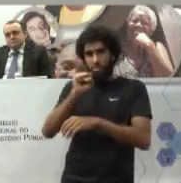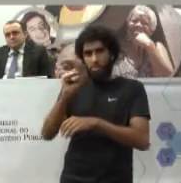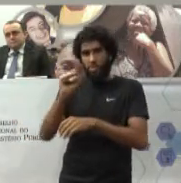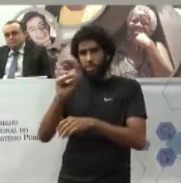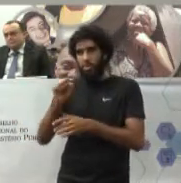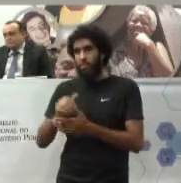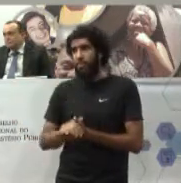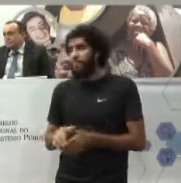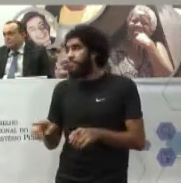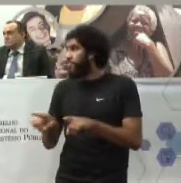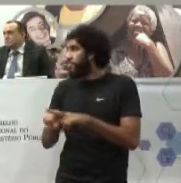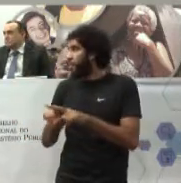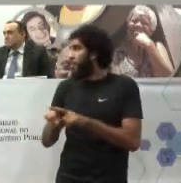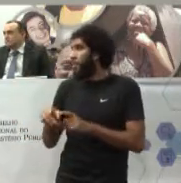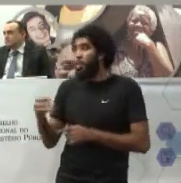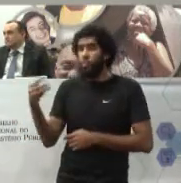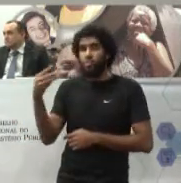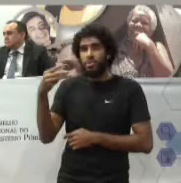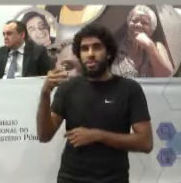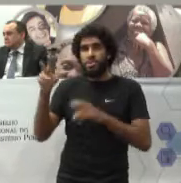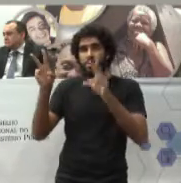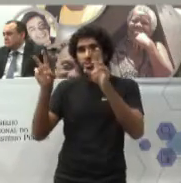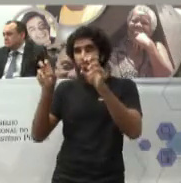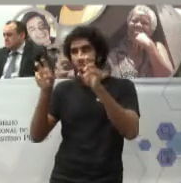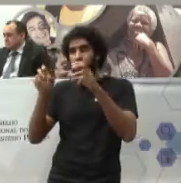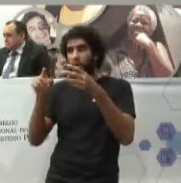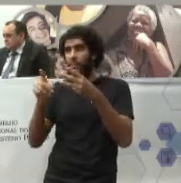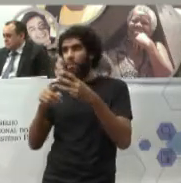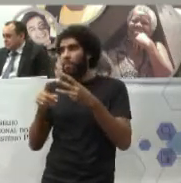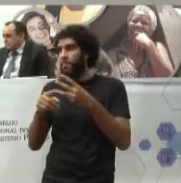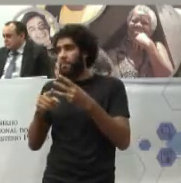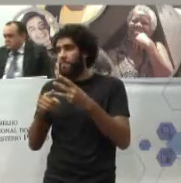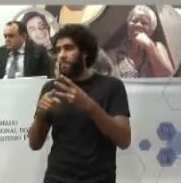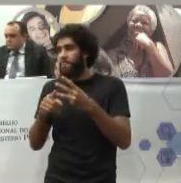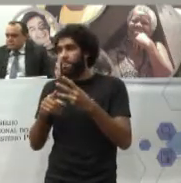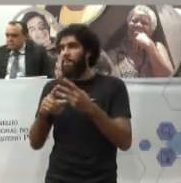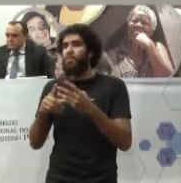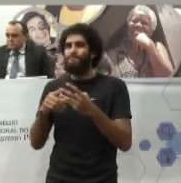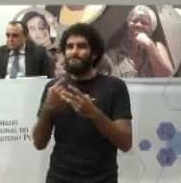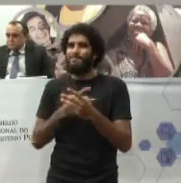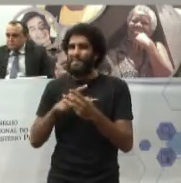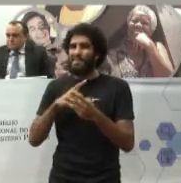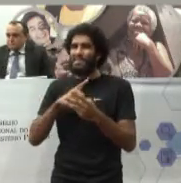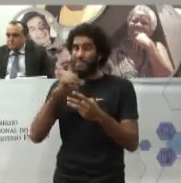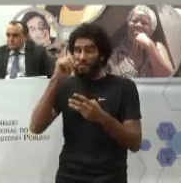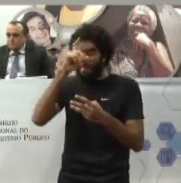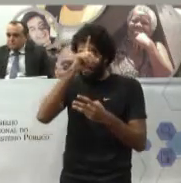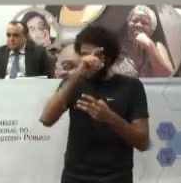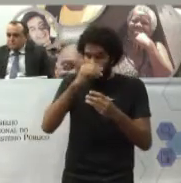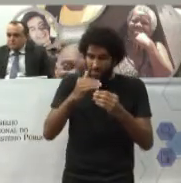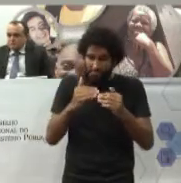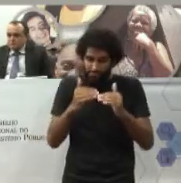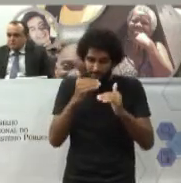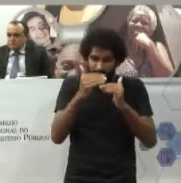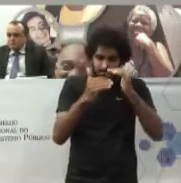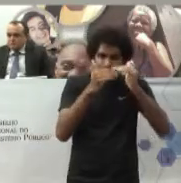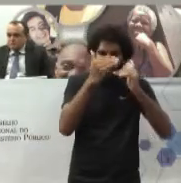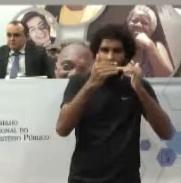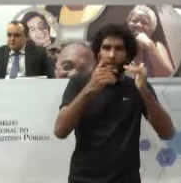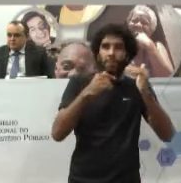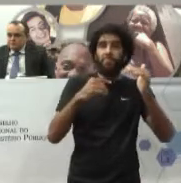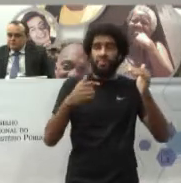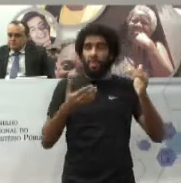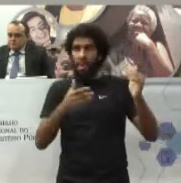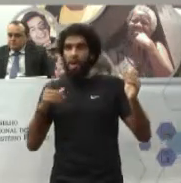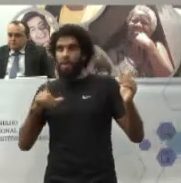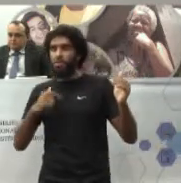tema que foi discutido também e que talvez o que mais dificuldade tivemos pra avançar tive oportunidade a